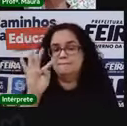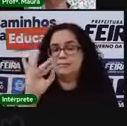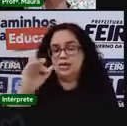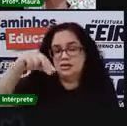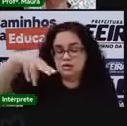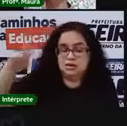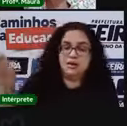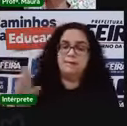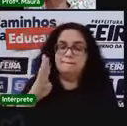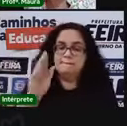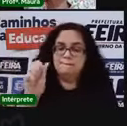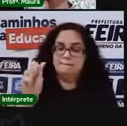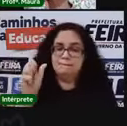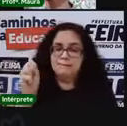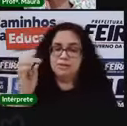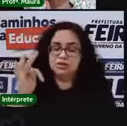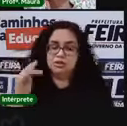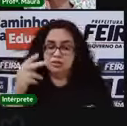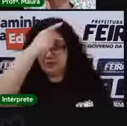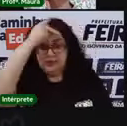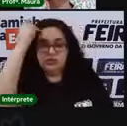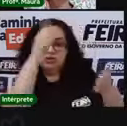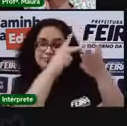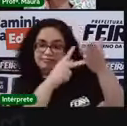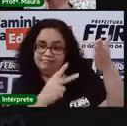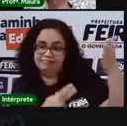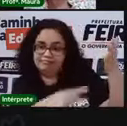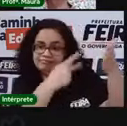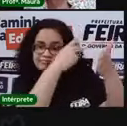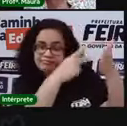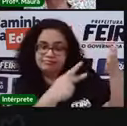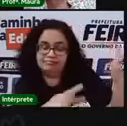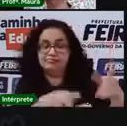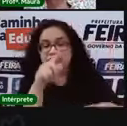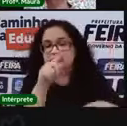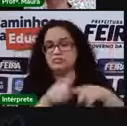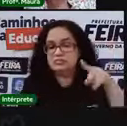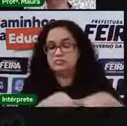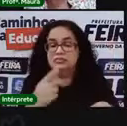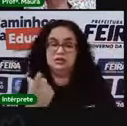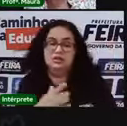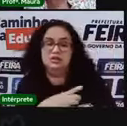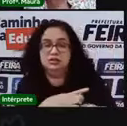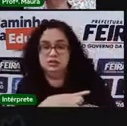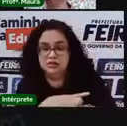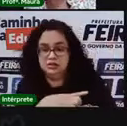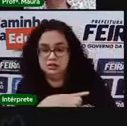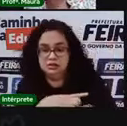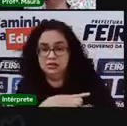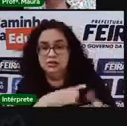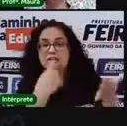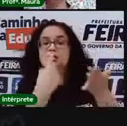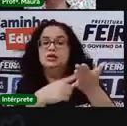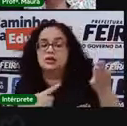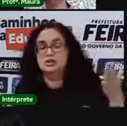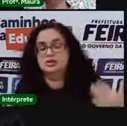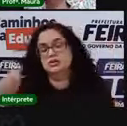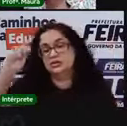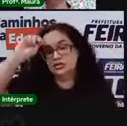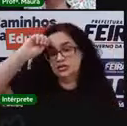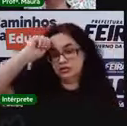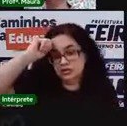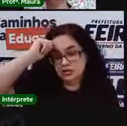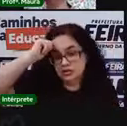poeta maravilhosa, vai estar com um material, ela já tem um material que está nos cadernos negros, que vão